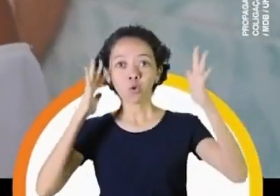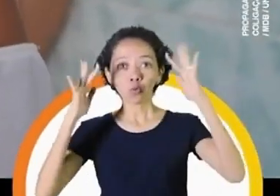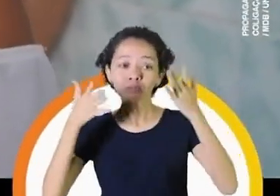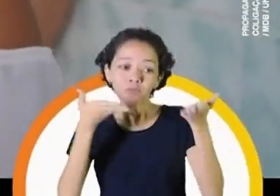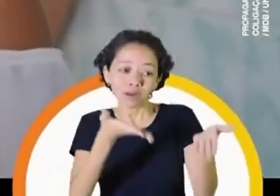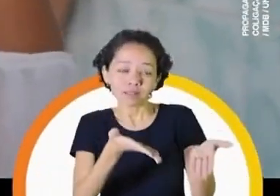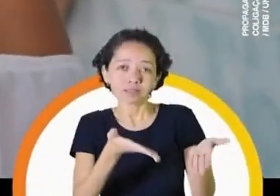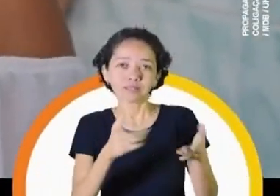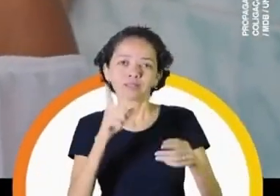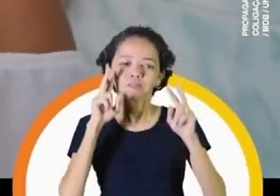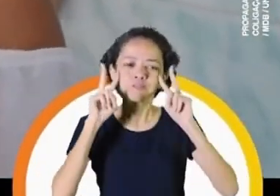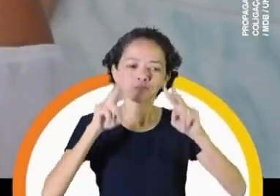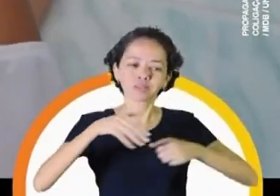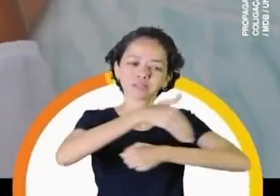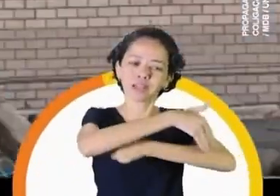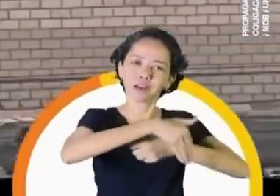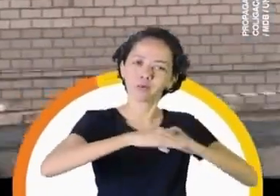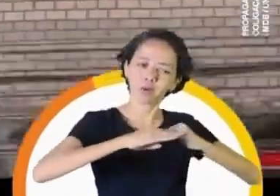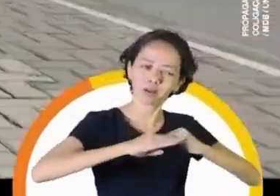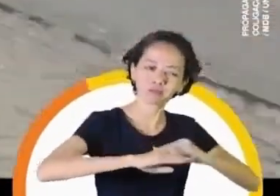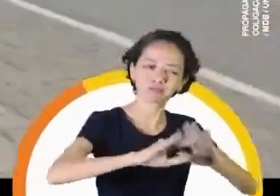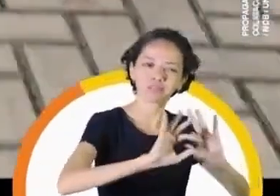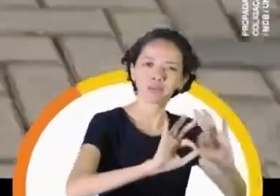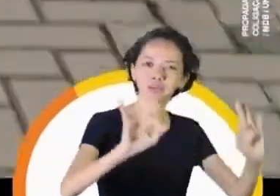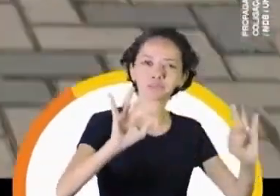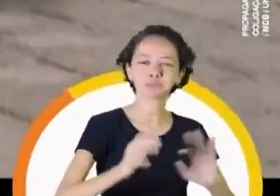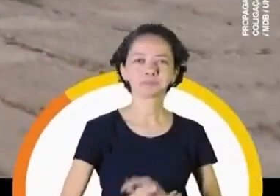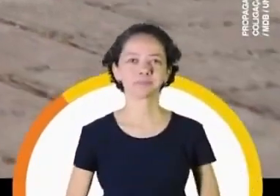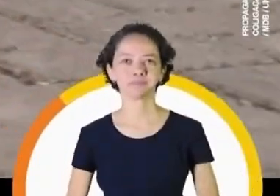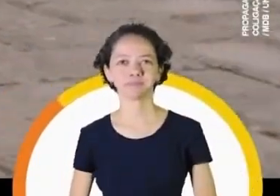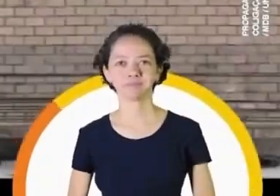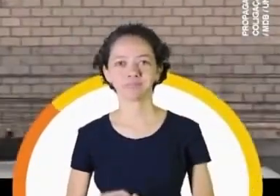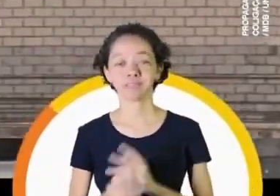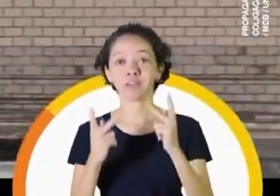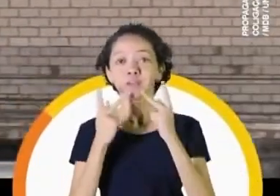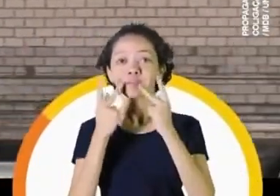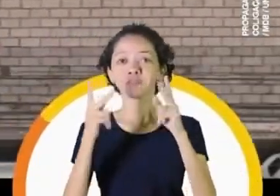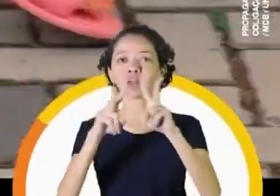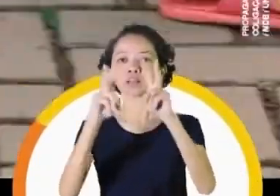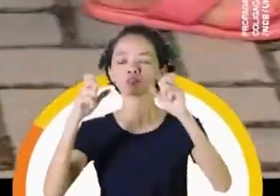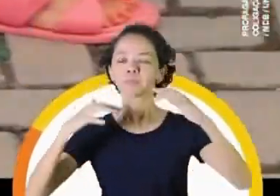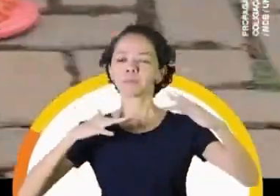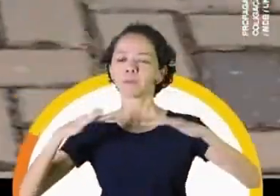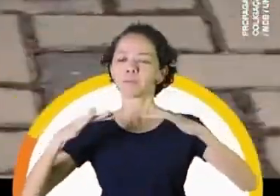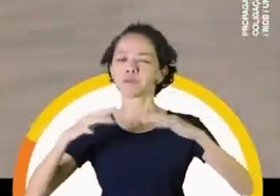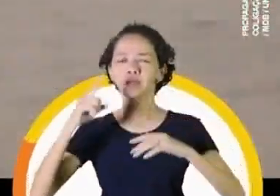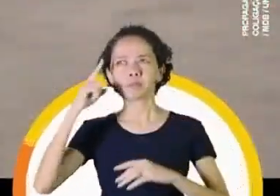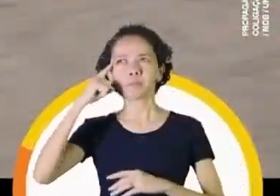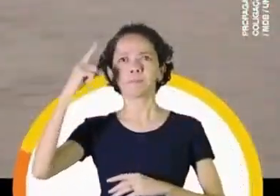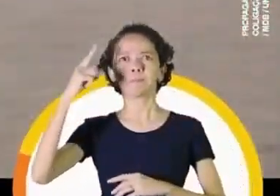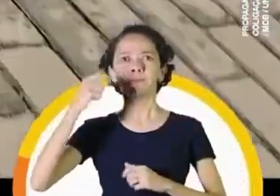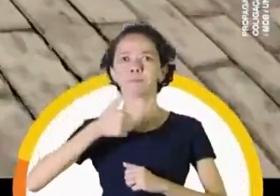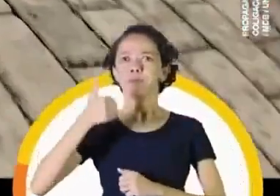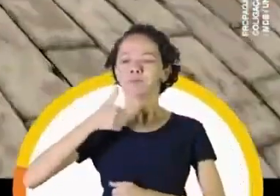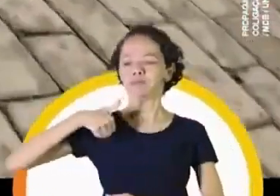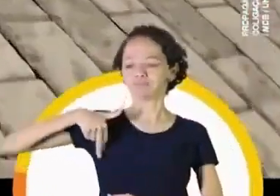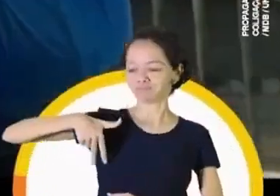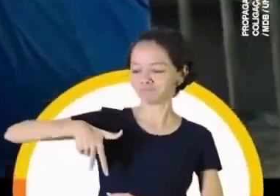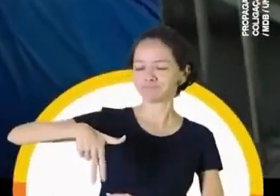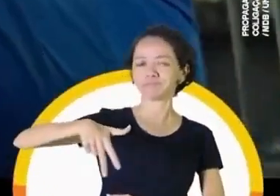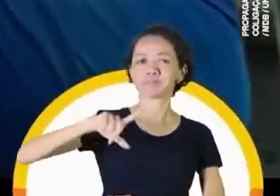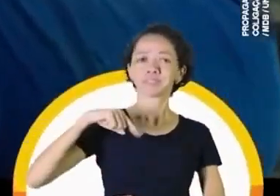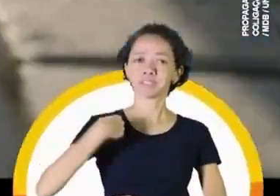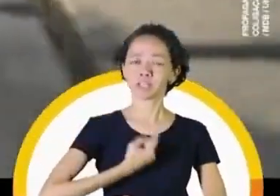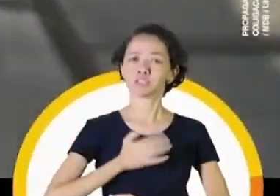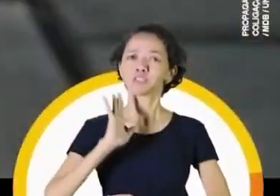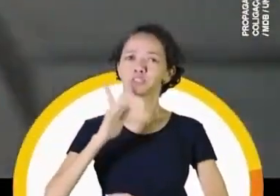da gente tudo aqui na rua era isso, de ver a rua calçada. Não tem como falar de mobilidade sem pensar primeiro no pedestre.